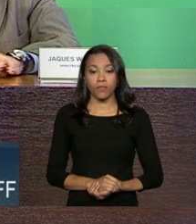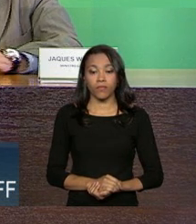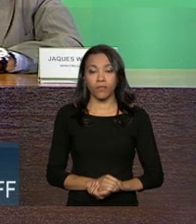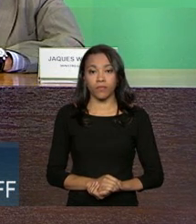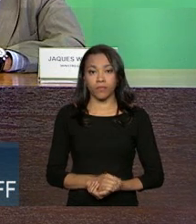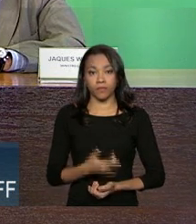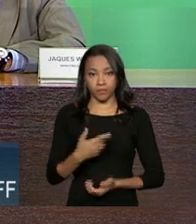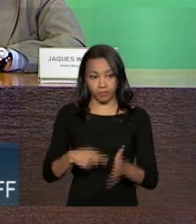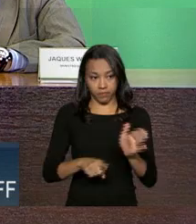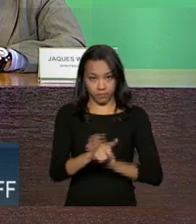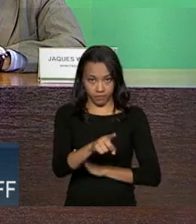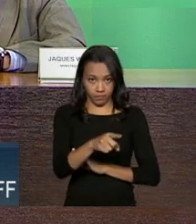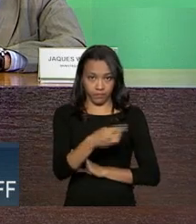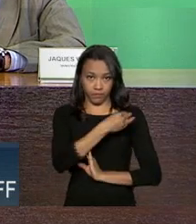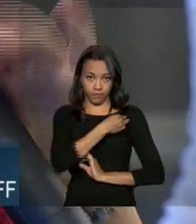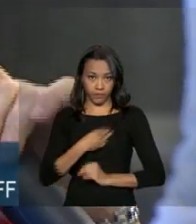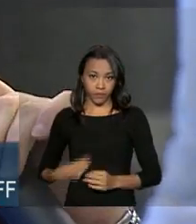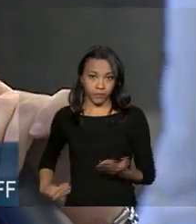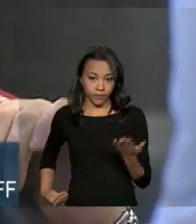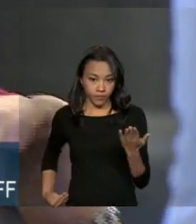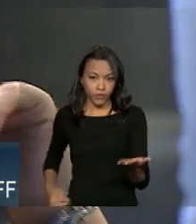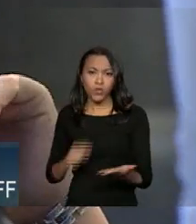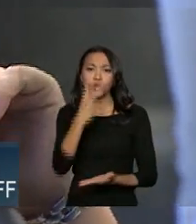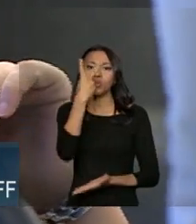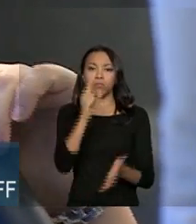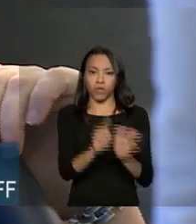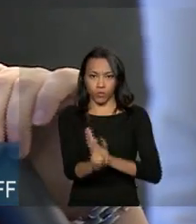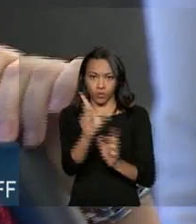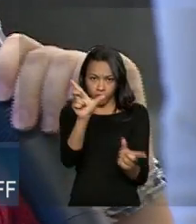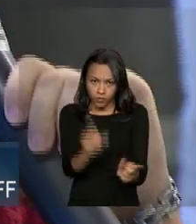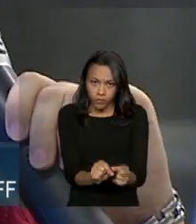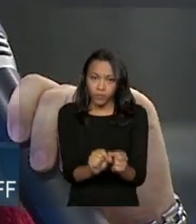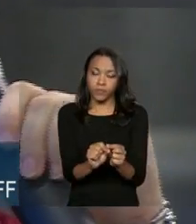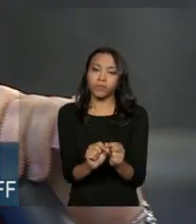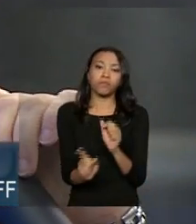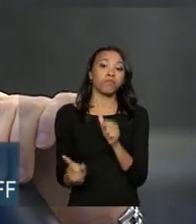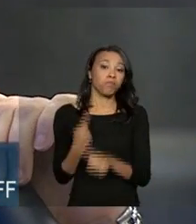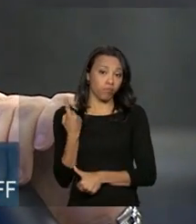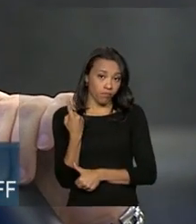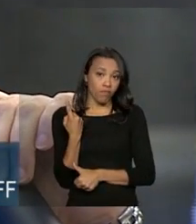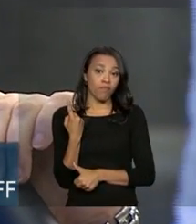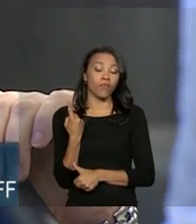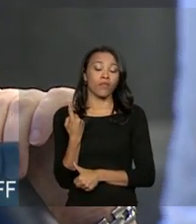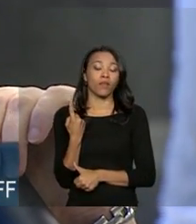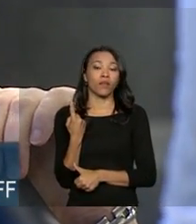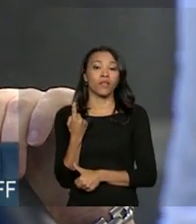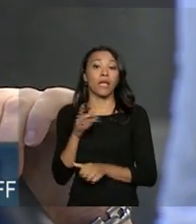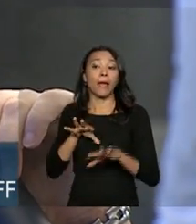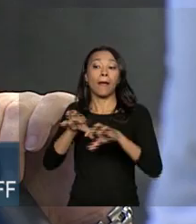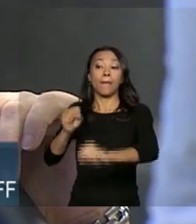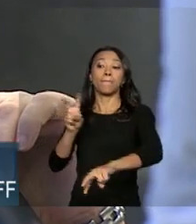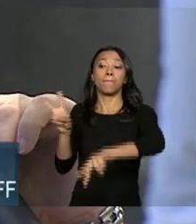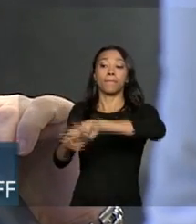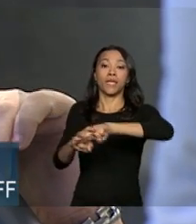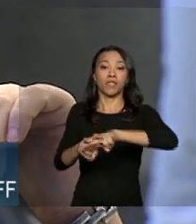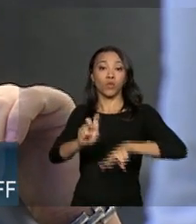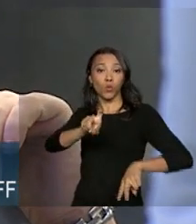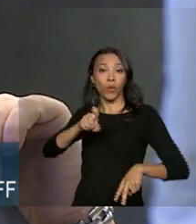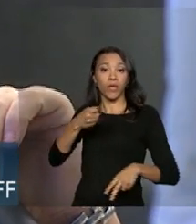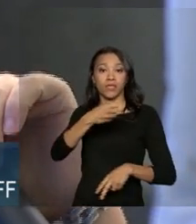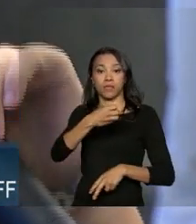Ministro, Lisandra Paraguaçu, do Estadão. Duas perguntas curtas. A primeira, voltando ao caso da prisão do ex-ministro José